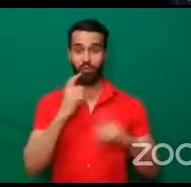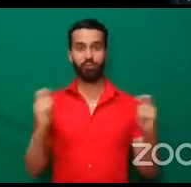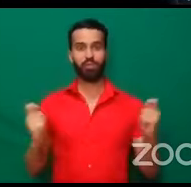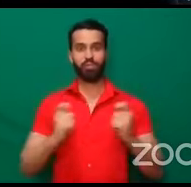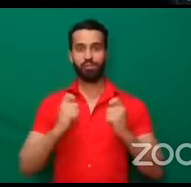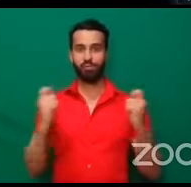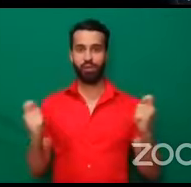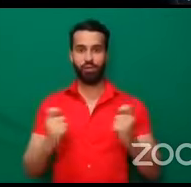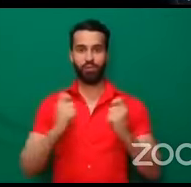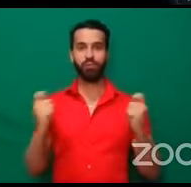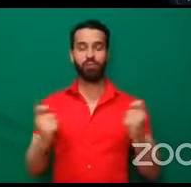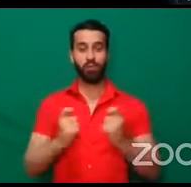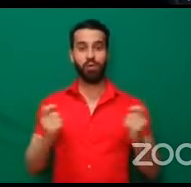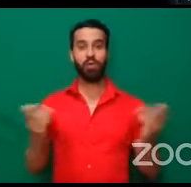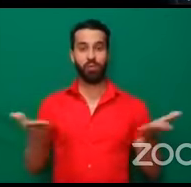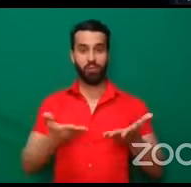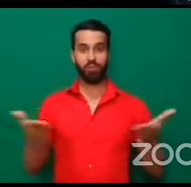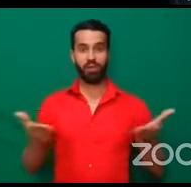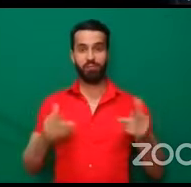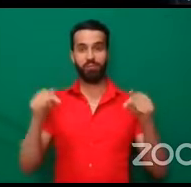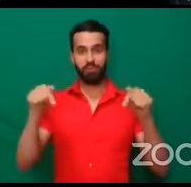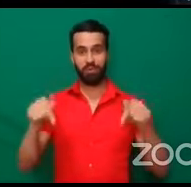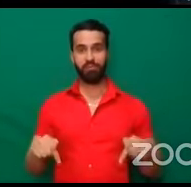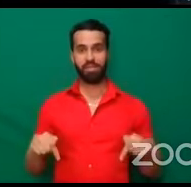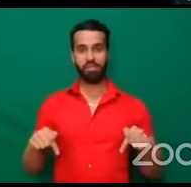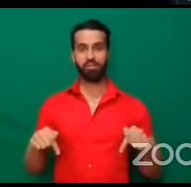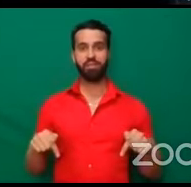Festival. E hoje aqui nós estamos tendo o prazer de ter